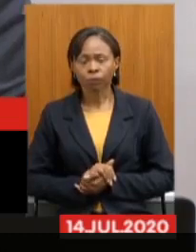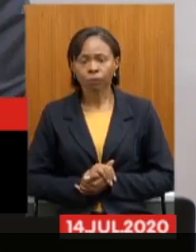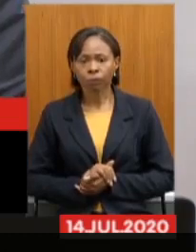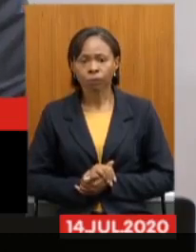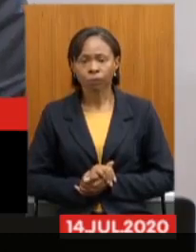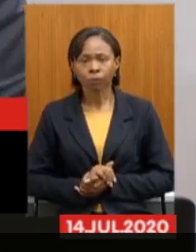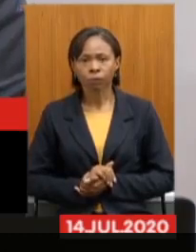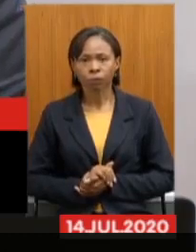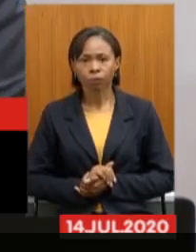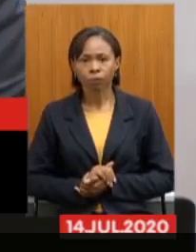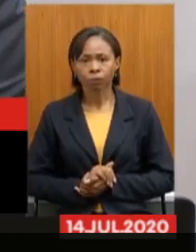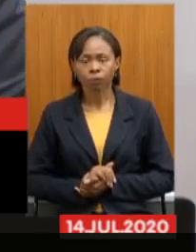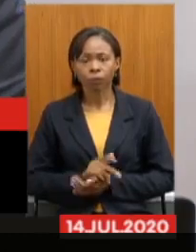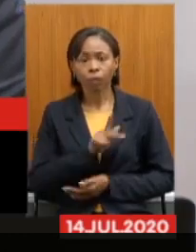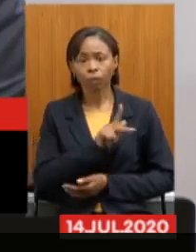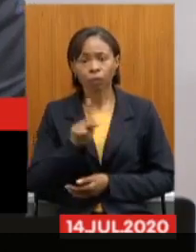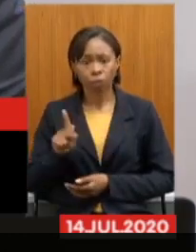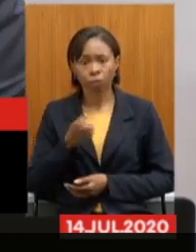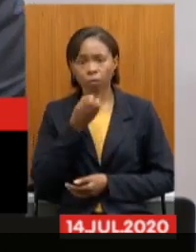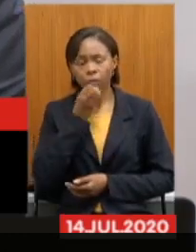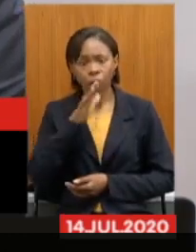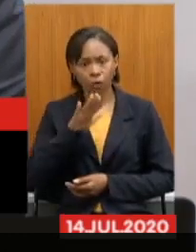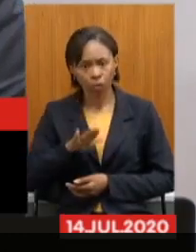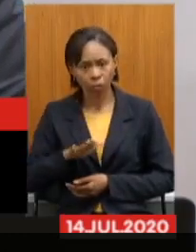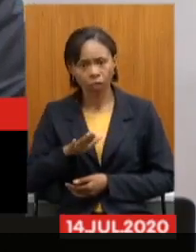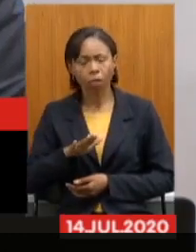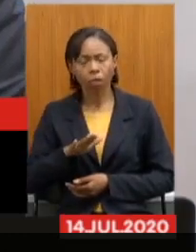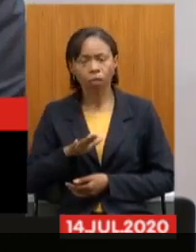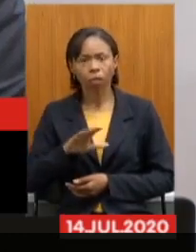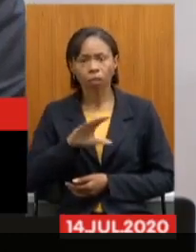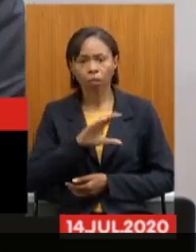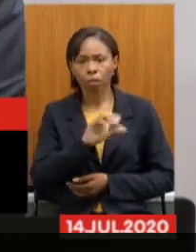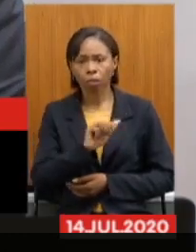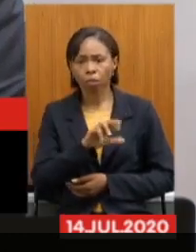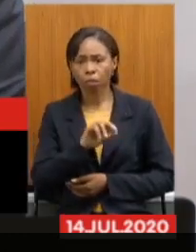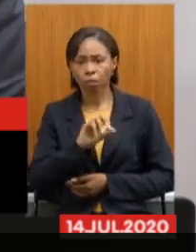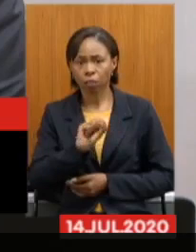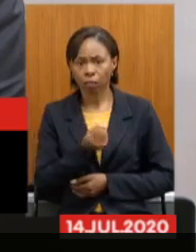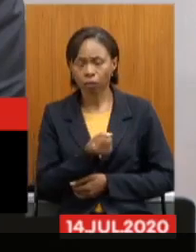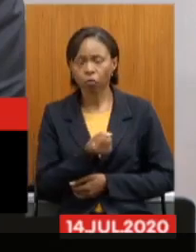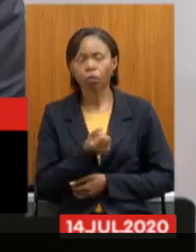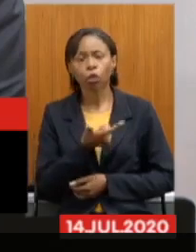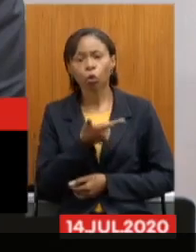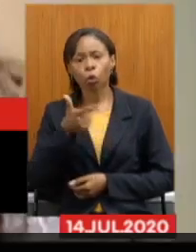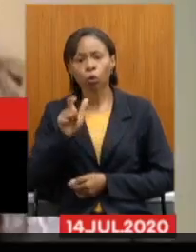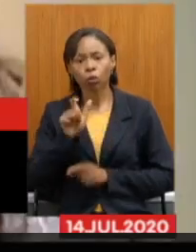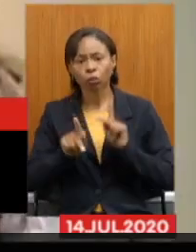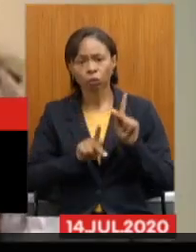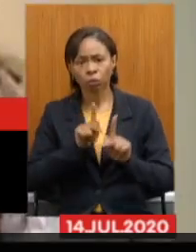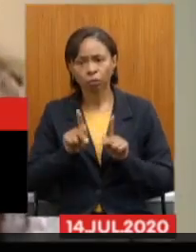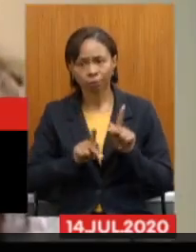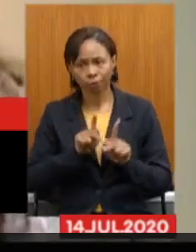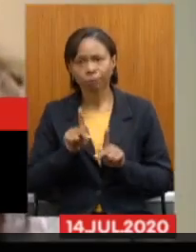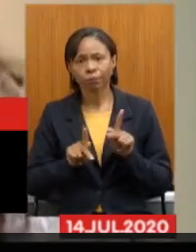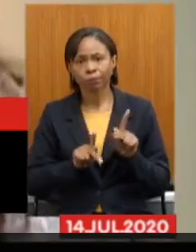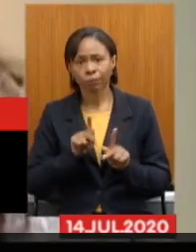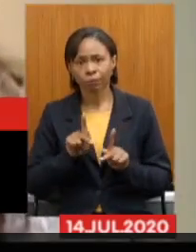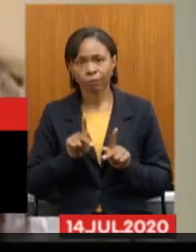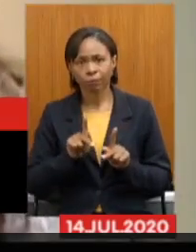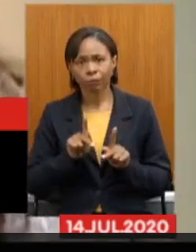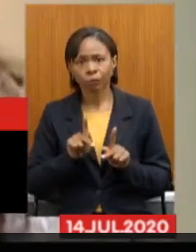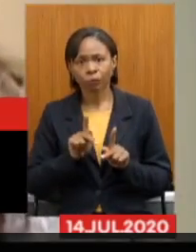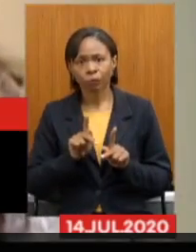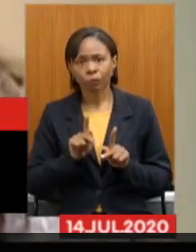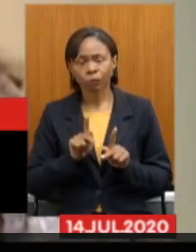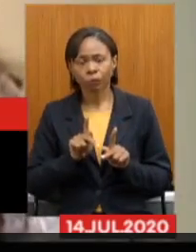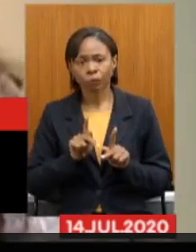Boa tarde, presidente, meu querido colega Carlos Henrique, né, de demais uma vez a admiração pelo